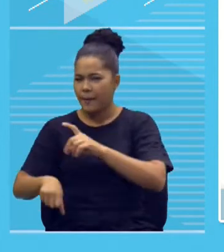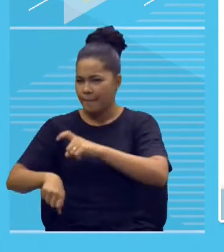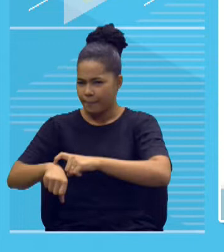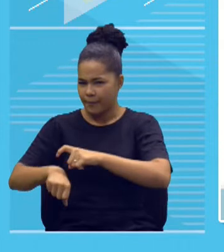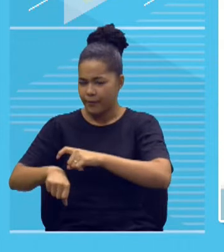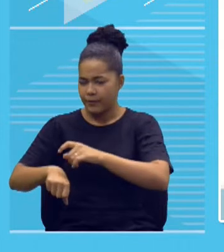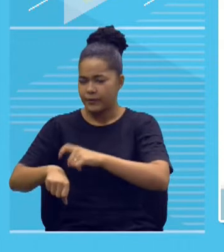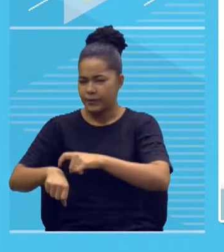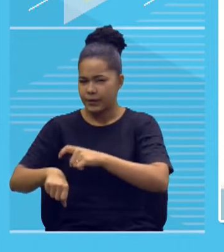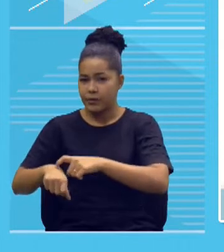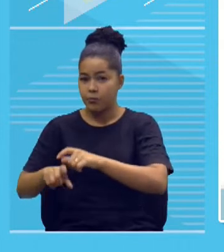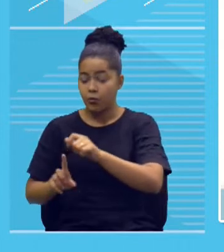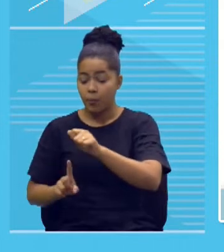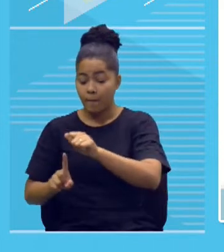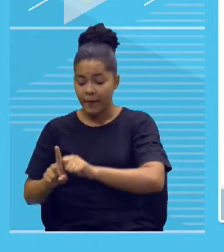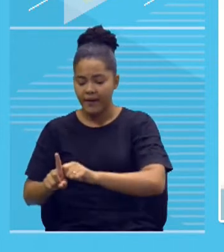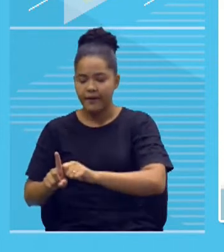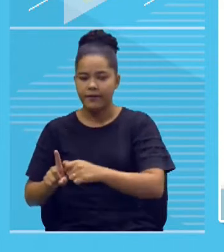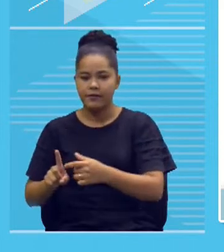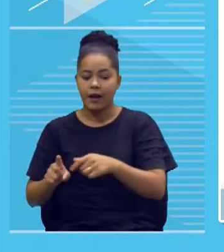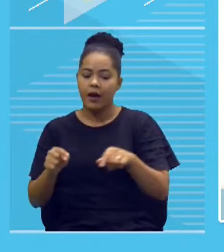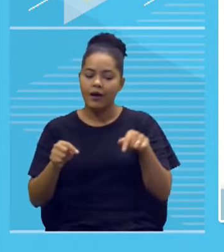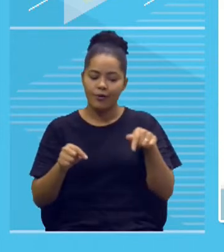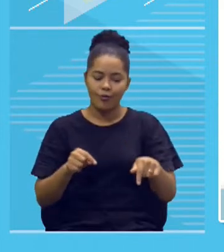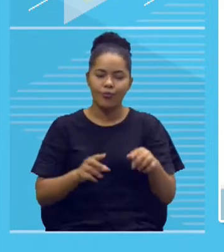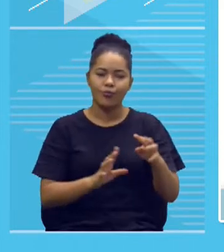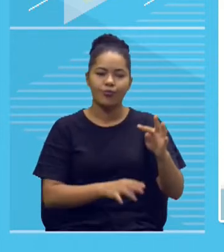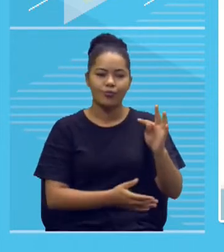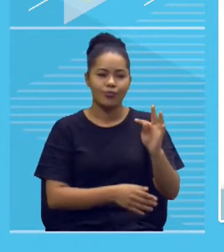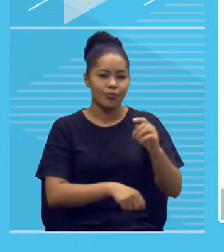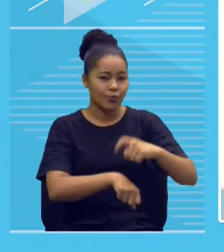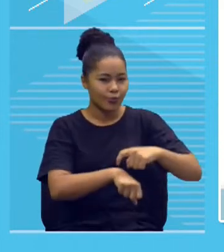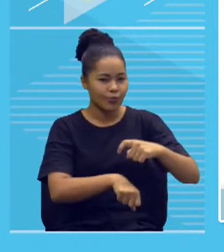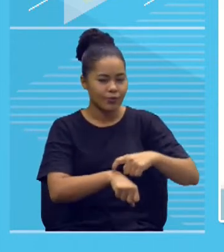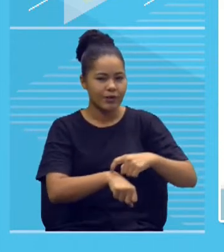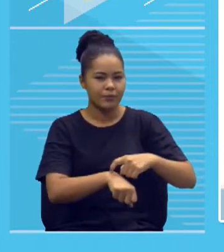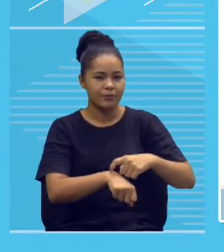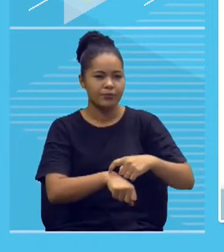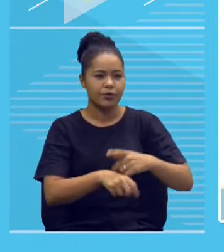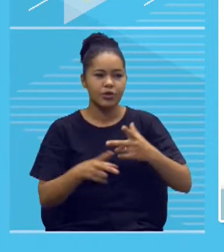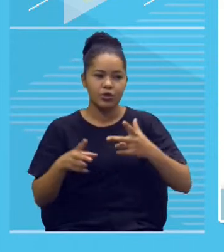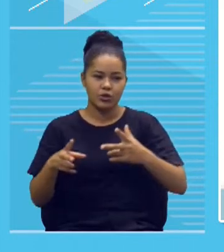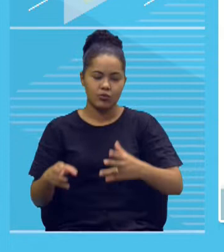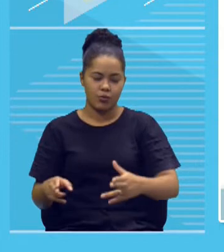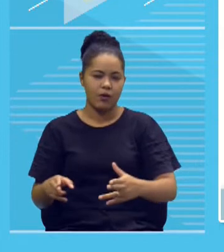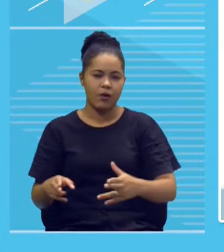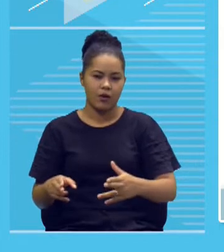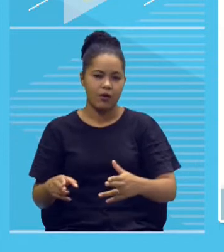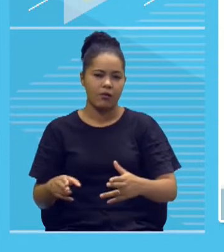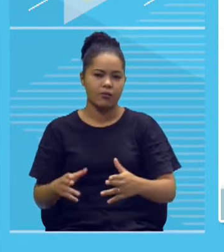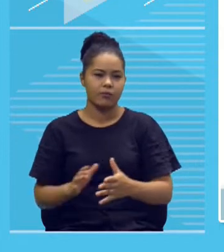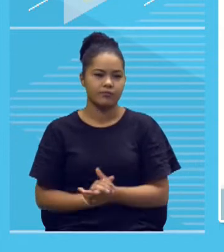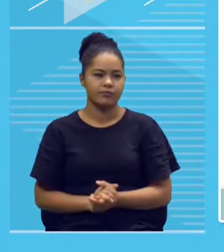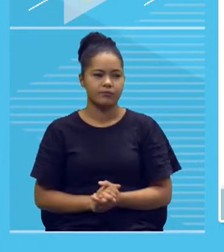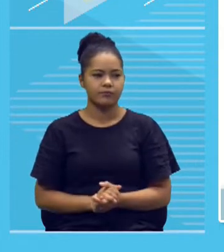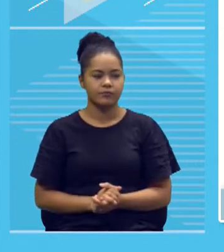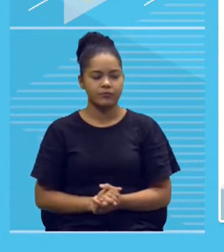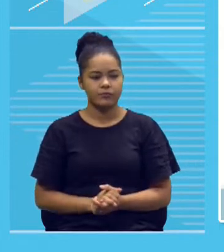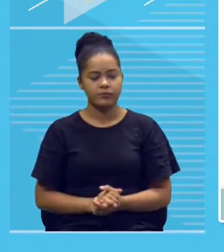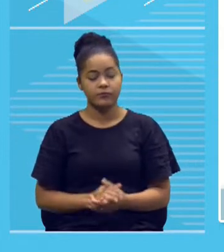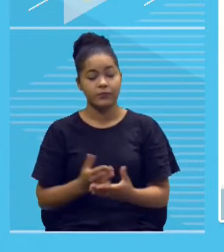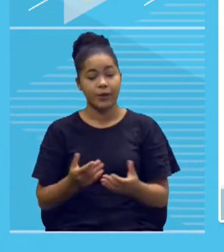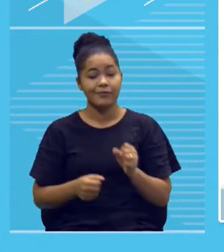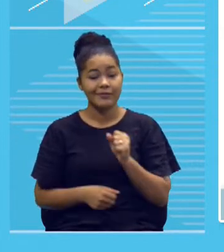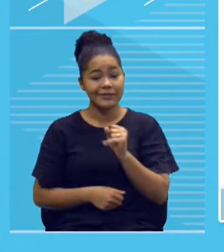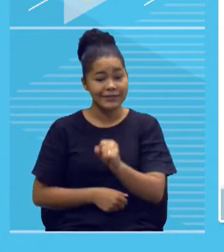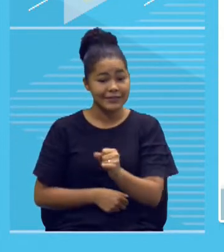mês se a minha taxa estiver ao ano o meu tempo tem que estar na unidade ano e se não tiver Professor